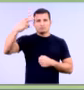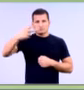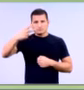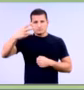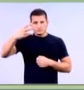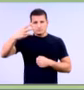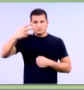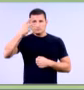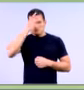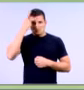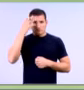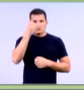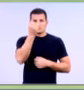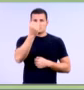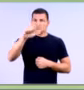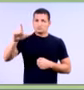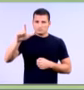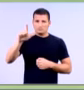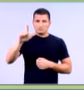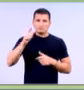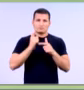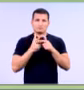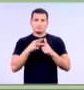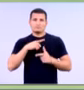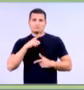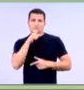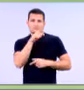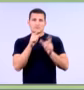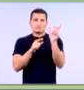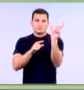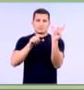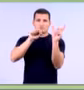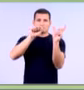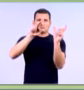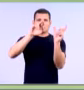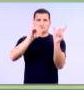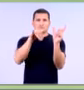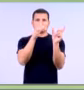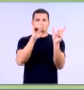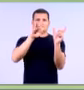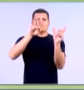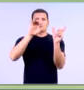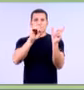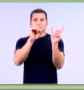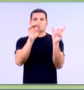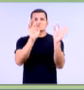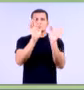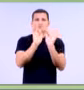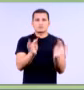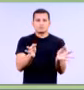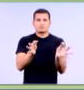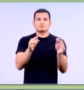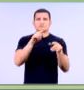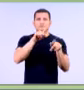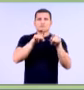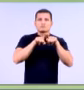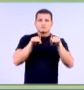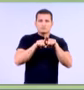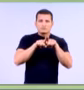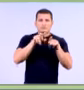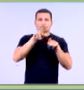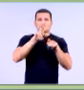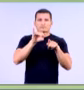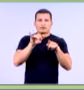do singular, porque nós temos aqui um sujeito simples, que também vai exigir